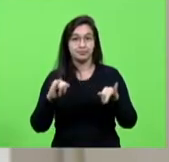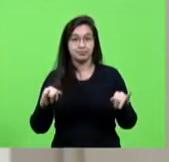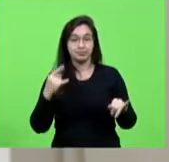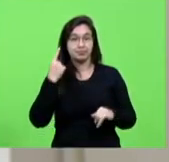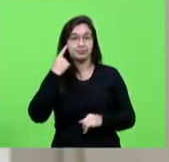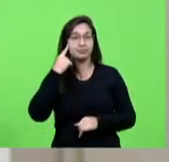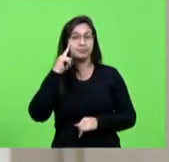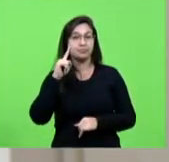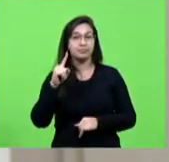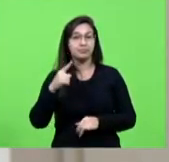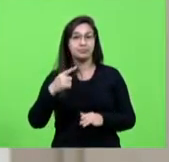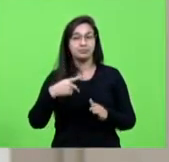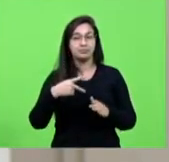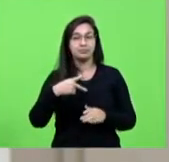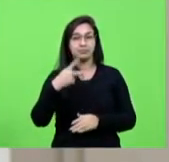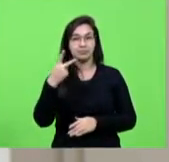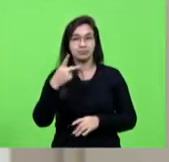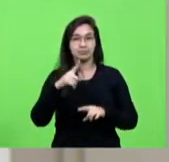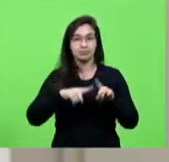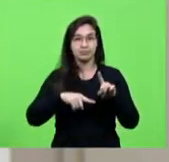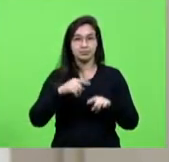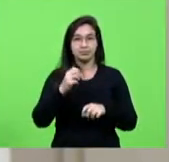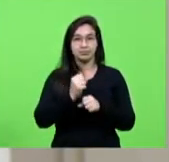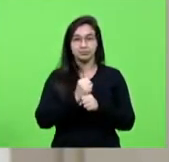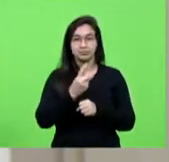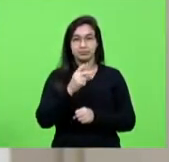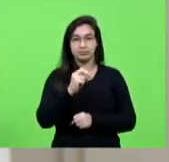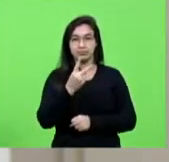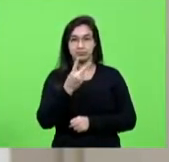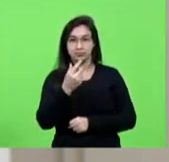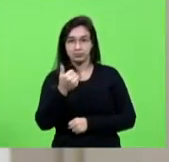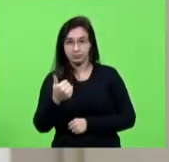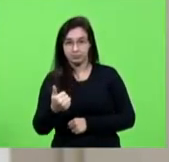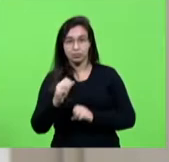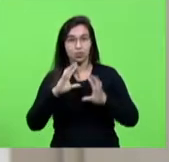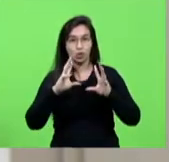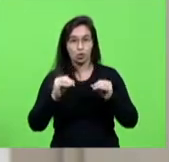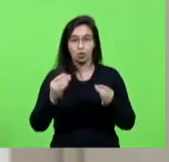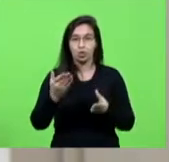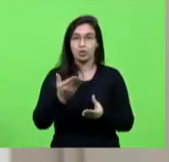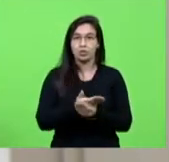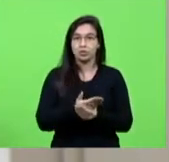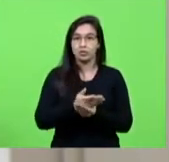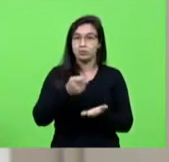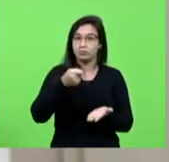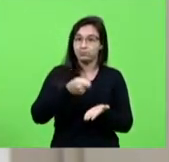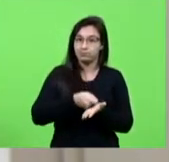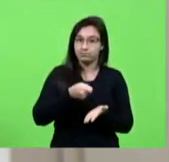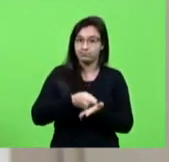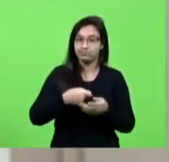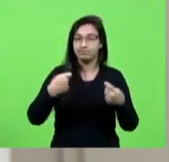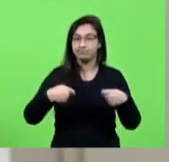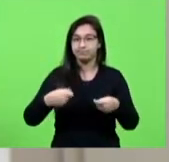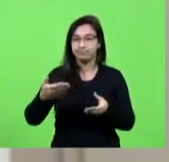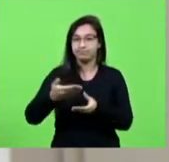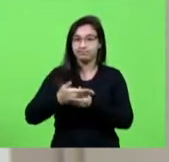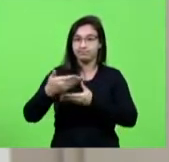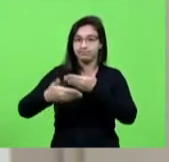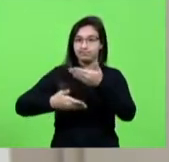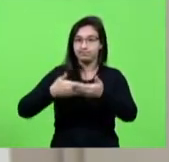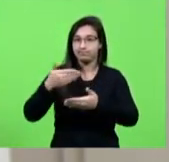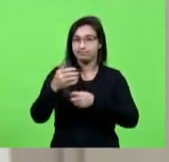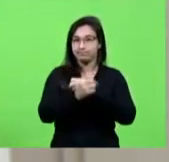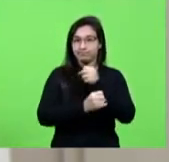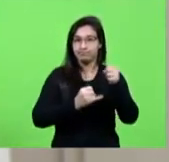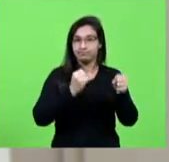2 de junho de 2021, todos os processos, obrigatoriamente, serão tramitados eletronicamente via